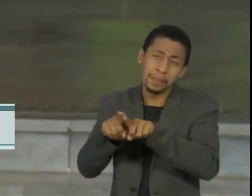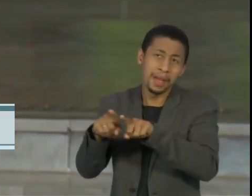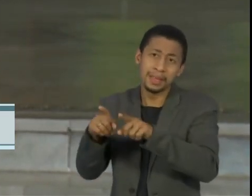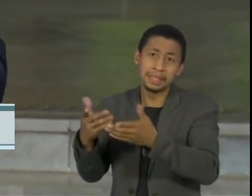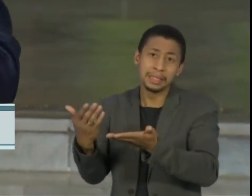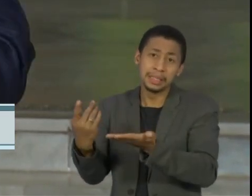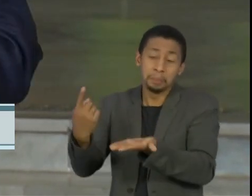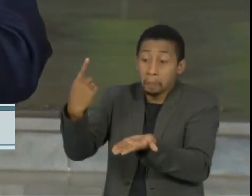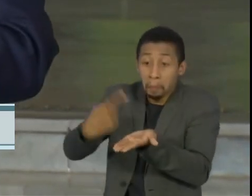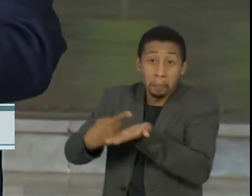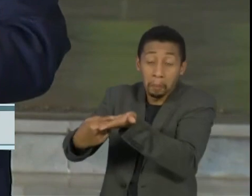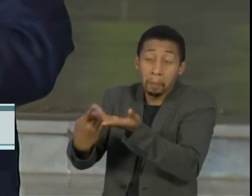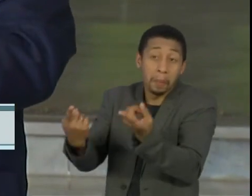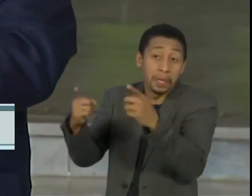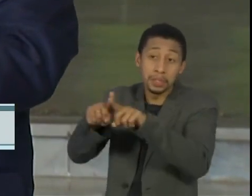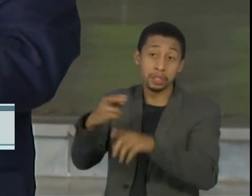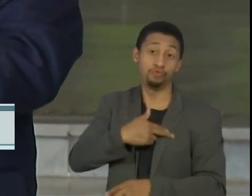parceira chinesa.